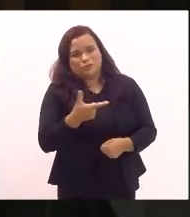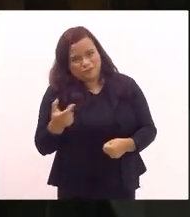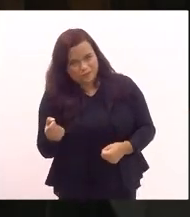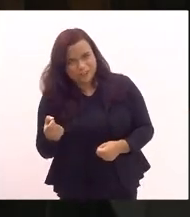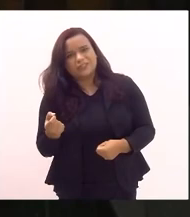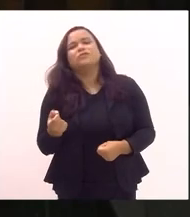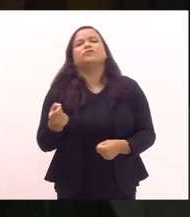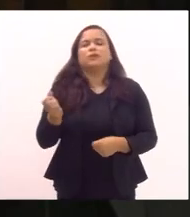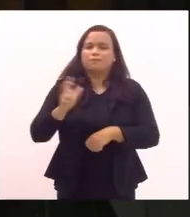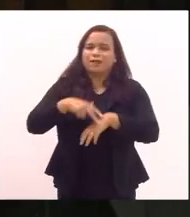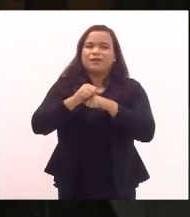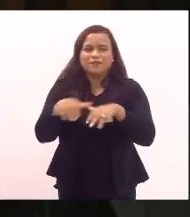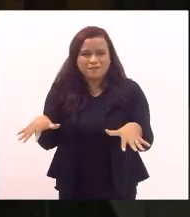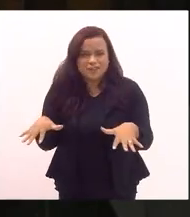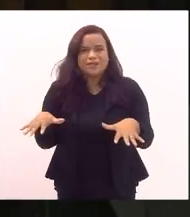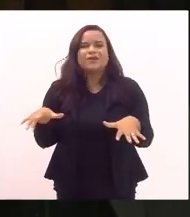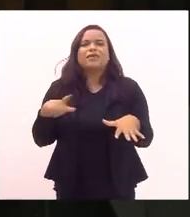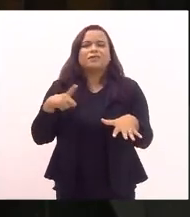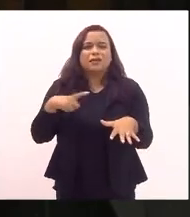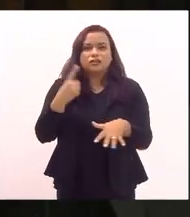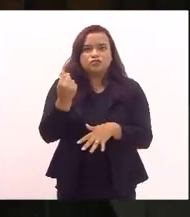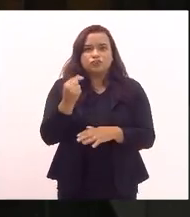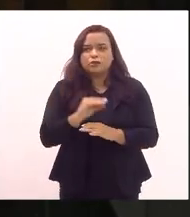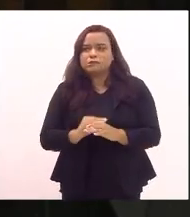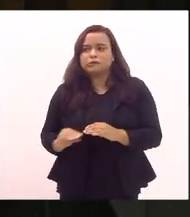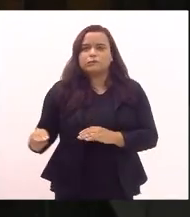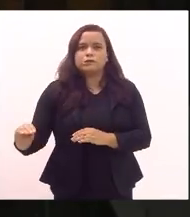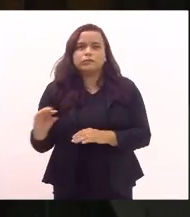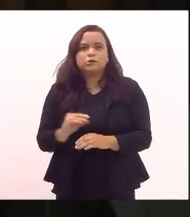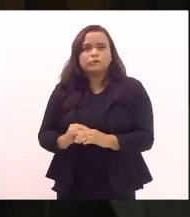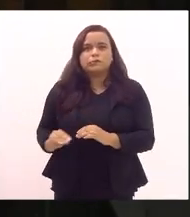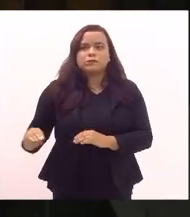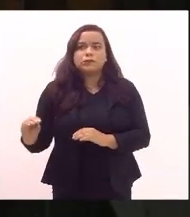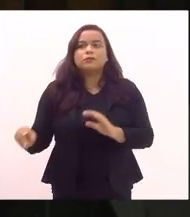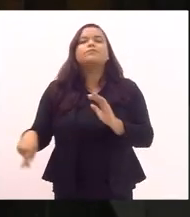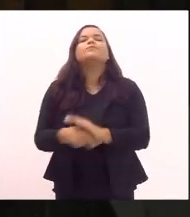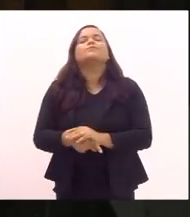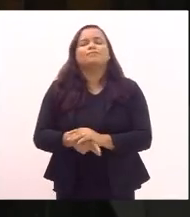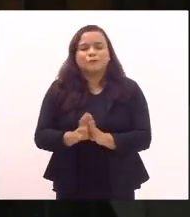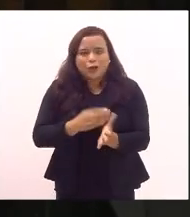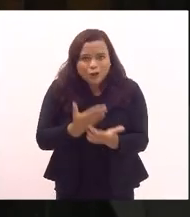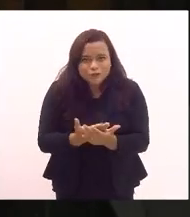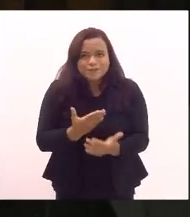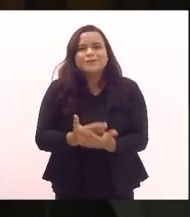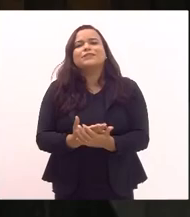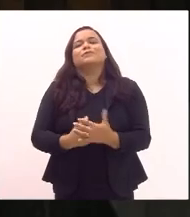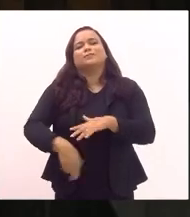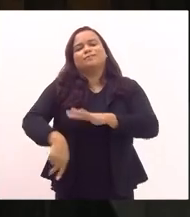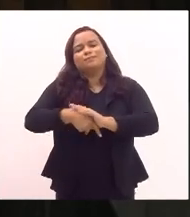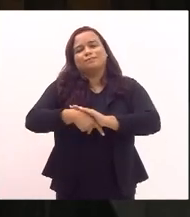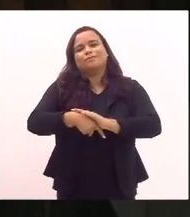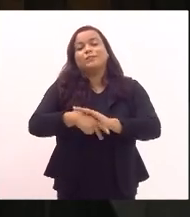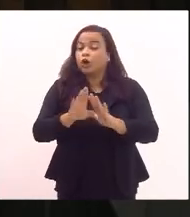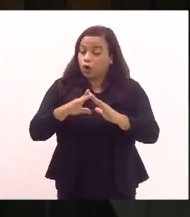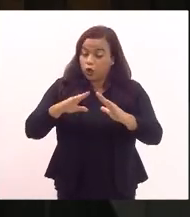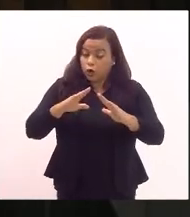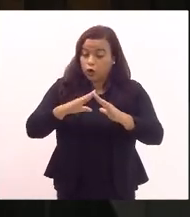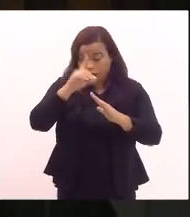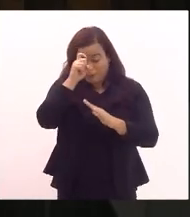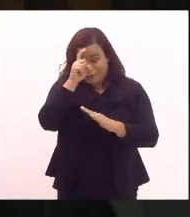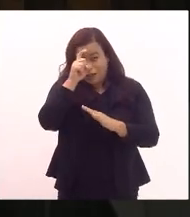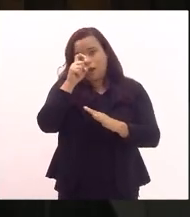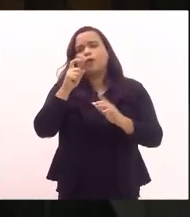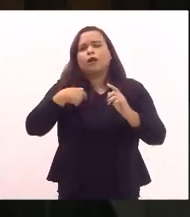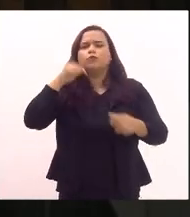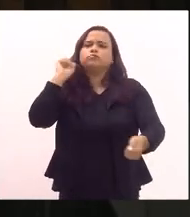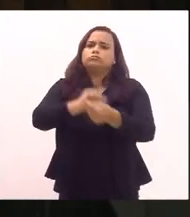quando estávamos na poder Mia com desvio de dinheiro público dos hospitais de campanha conta eu digo sempre população do estado do